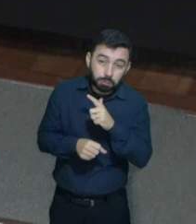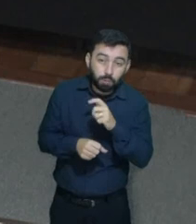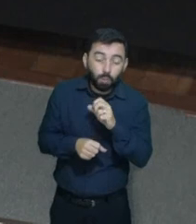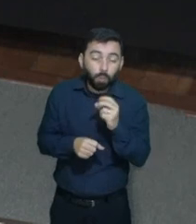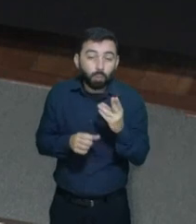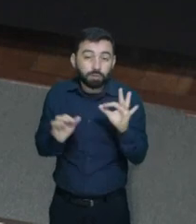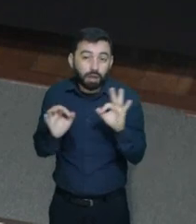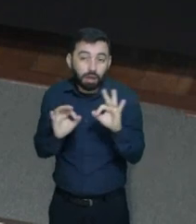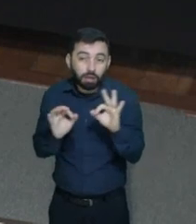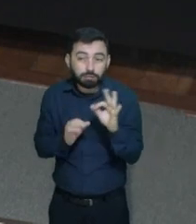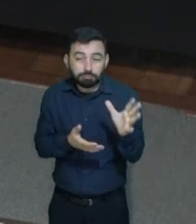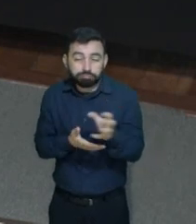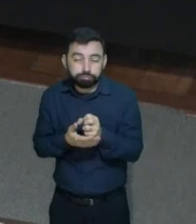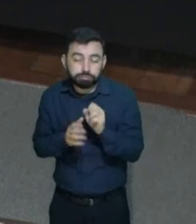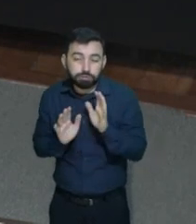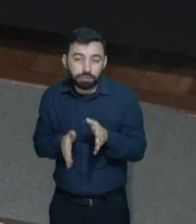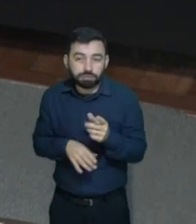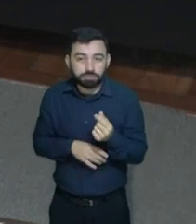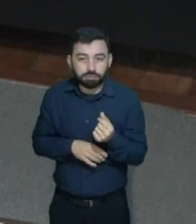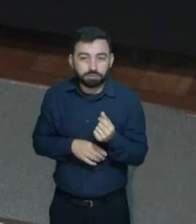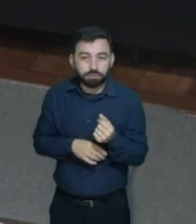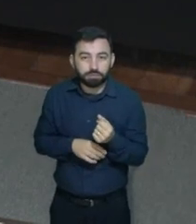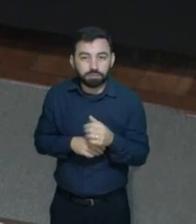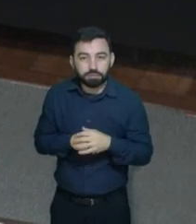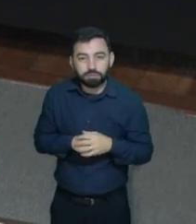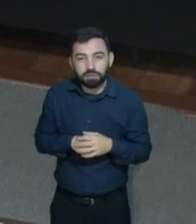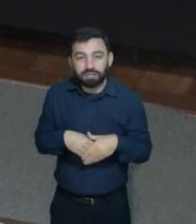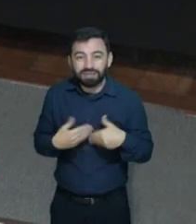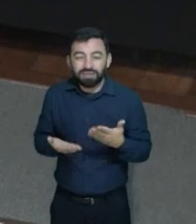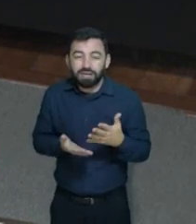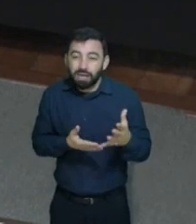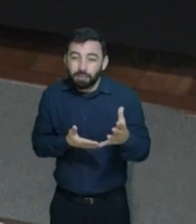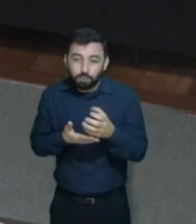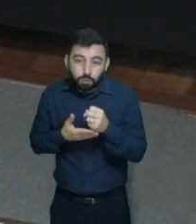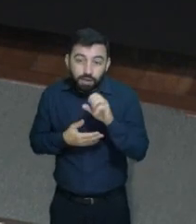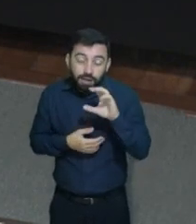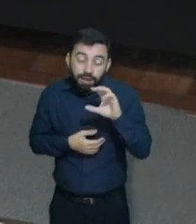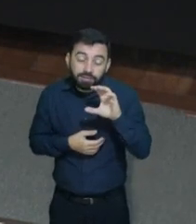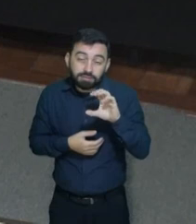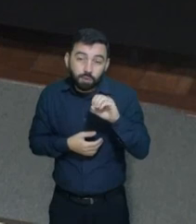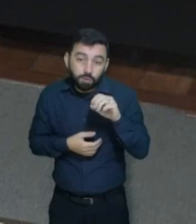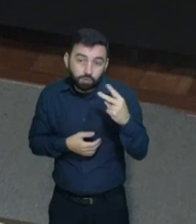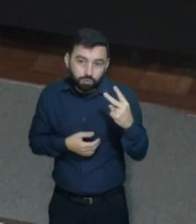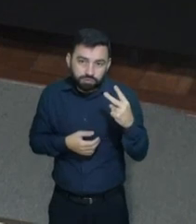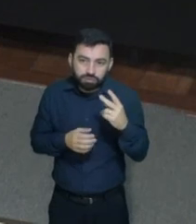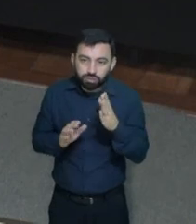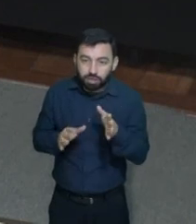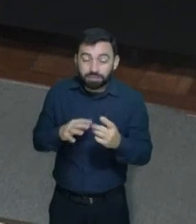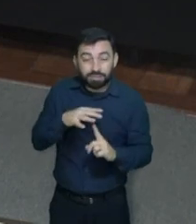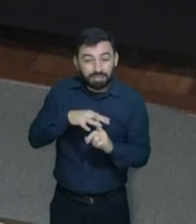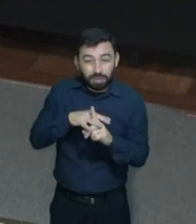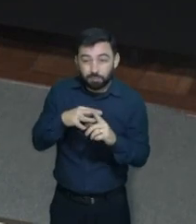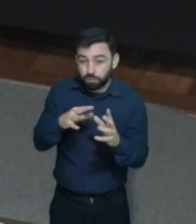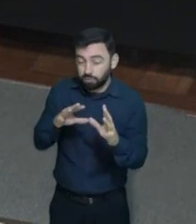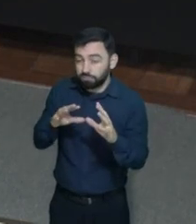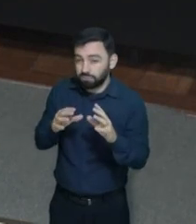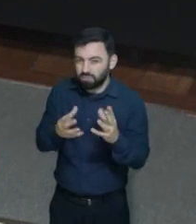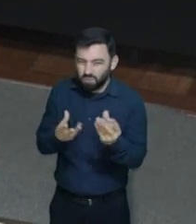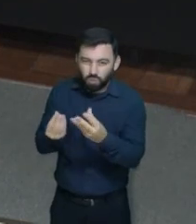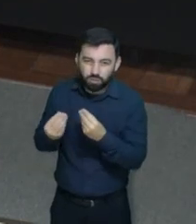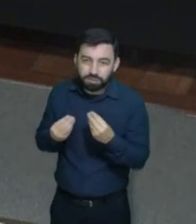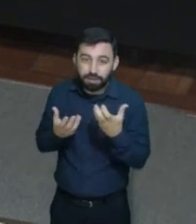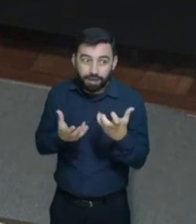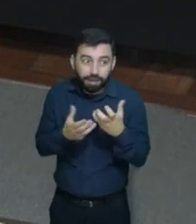funcionou, elas lucraram e pegaram o dinheiro. Então, esse CDR, que é essa captura de carbono, aí está na mão dessas startups, que a gente querendo